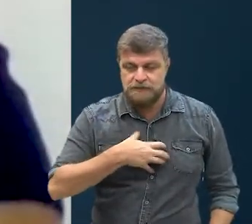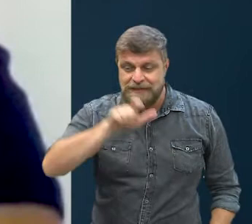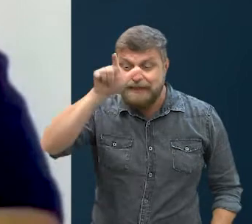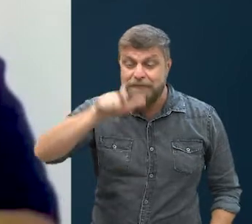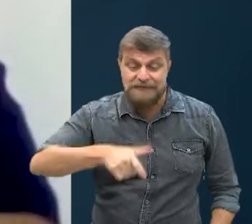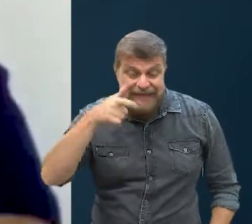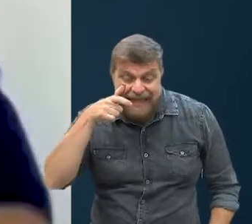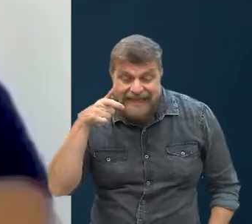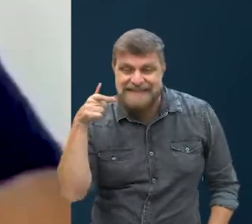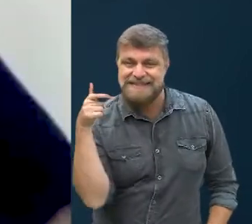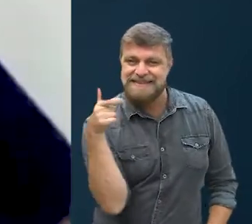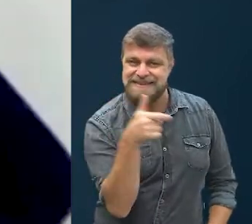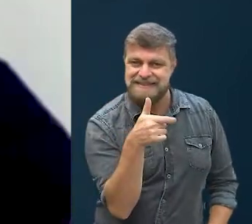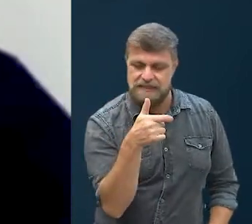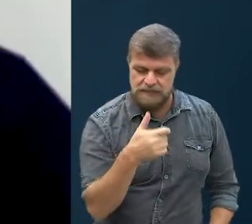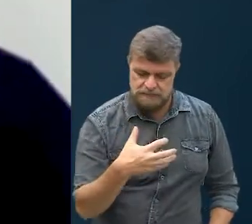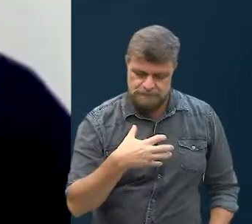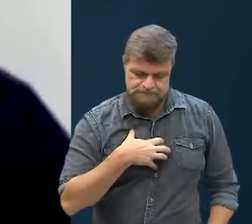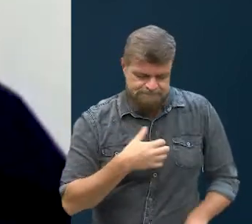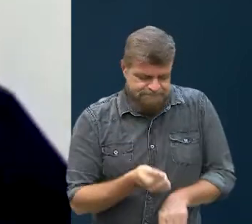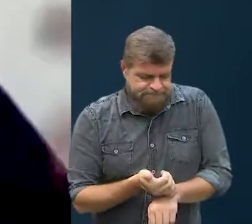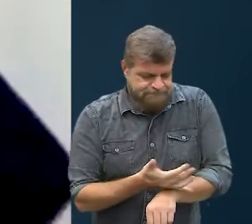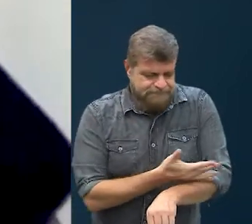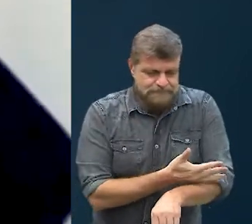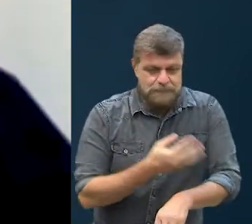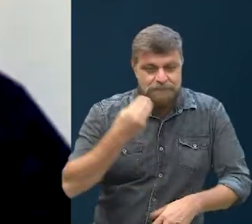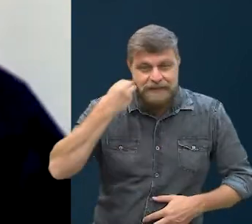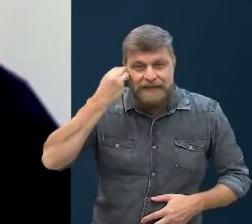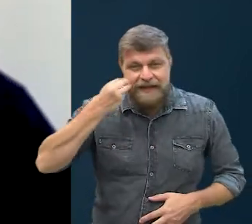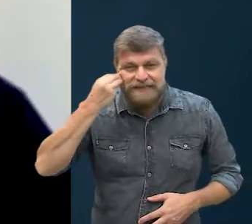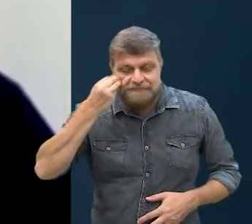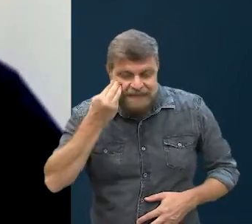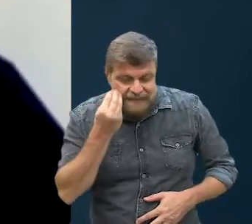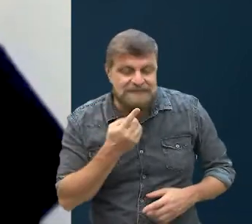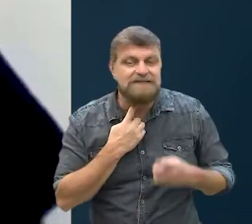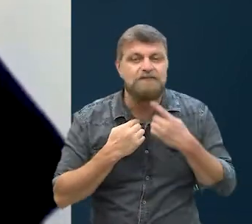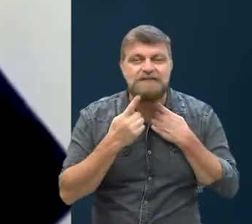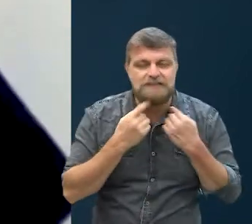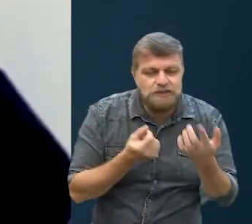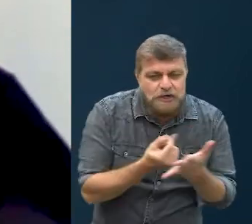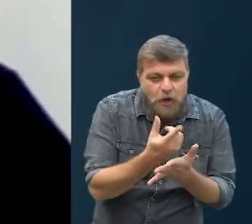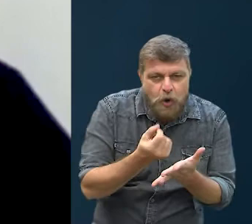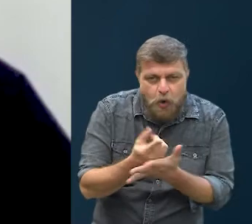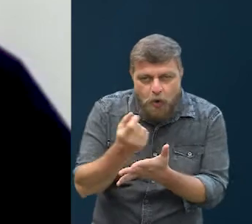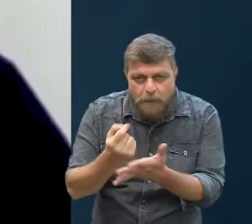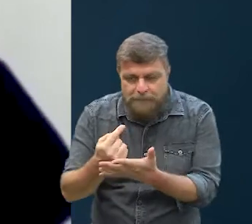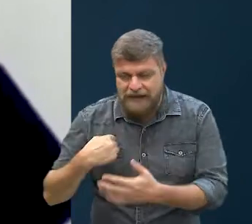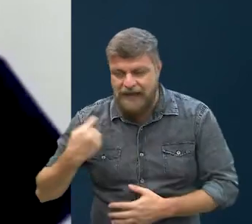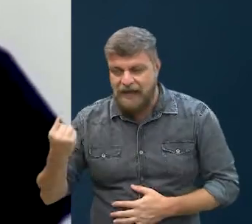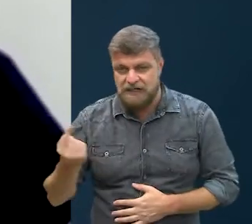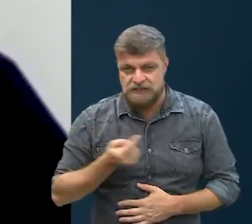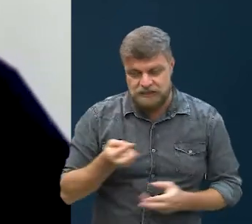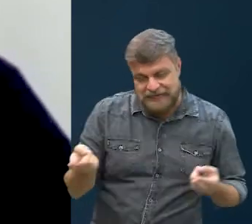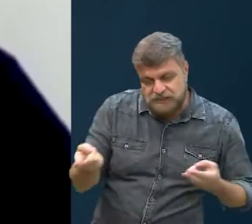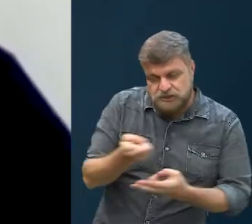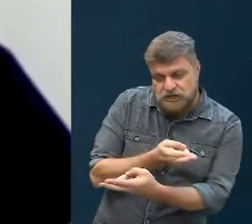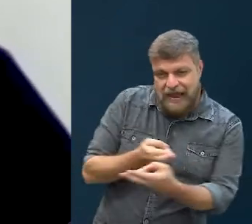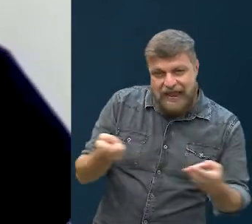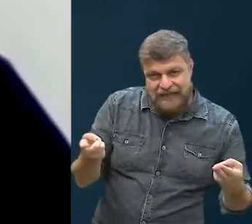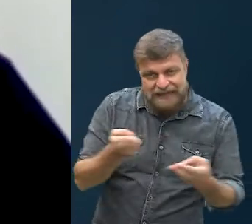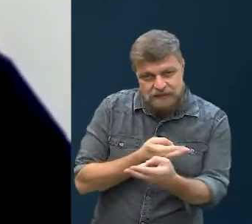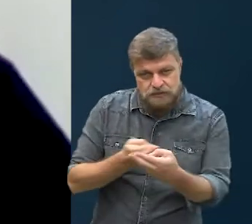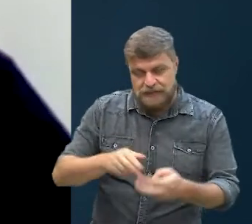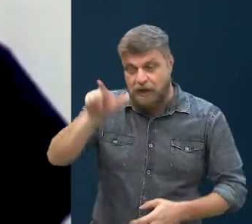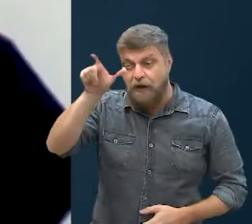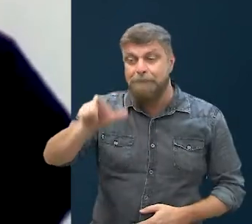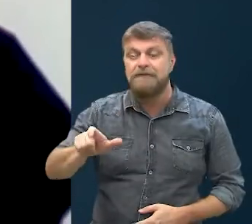consumidor hoje, né, o lado emocional, da experiência de consumo, da forma como a gente se relaciona com o